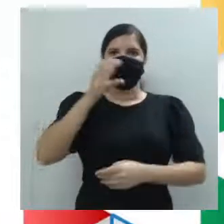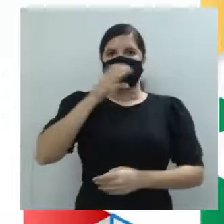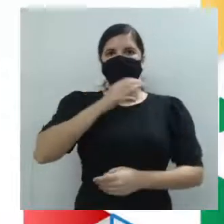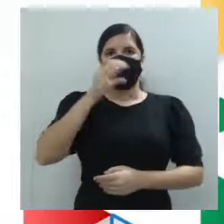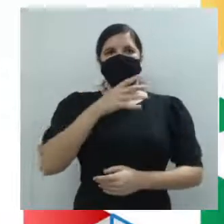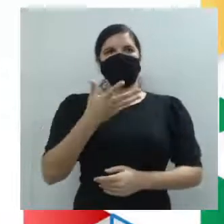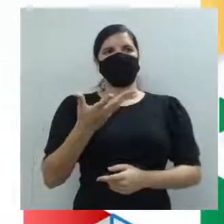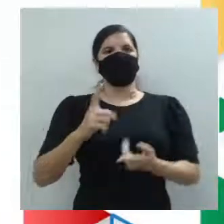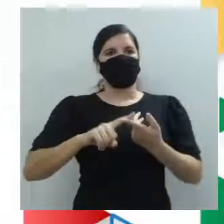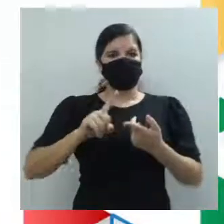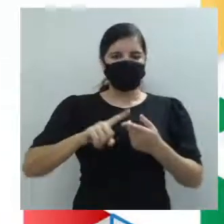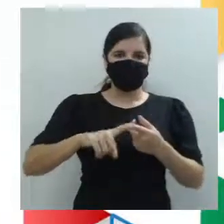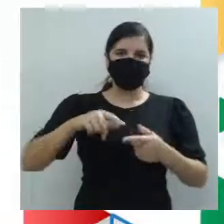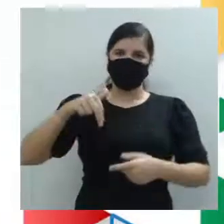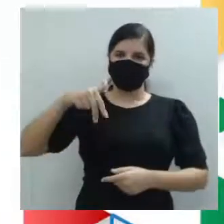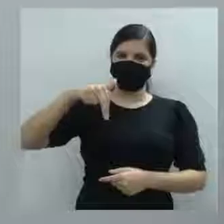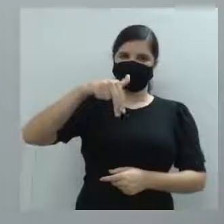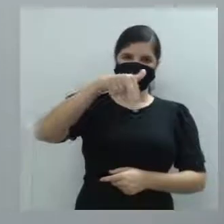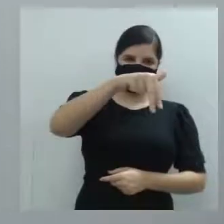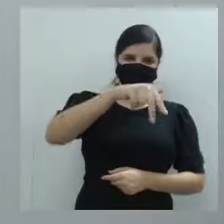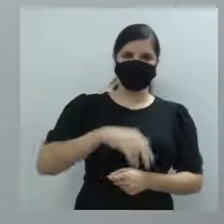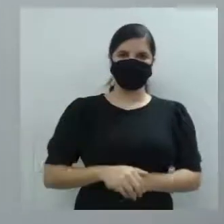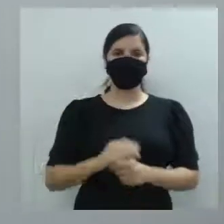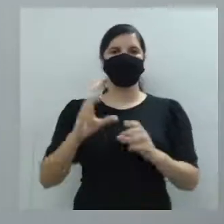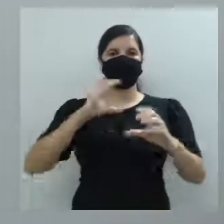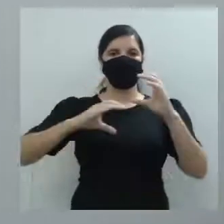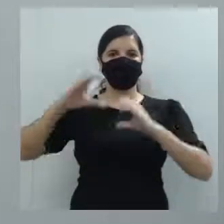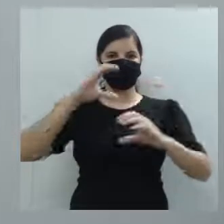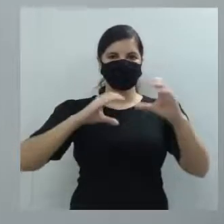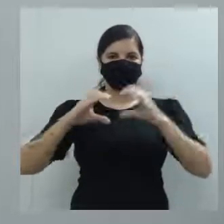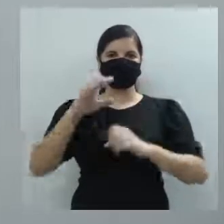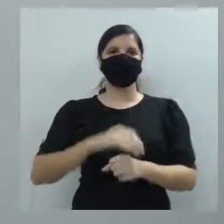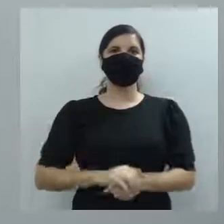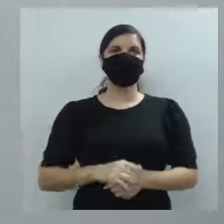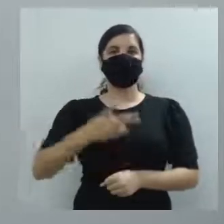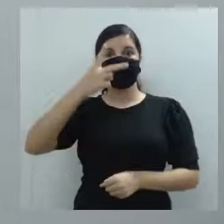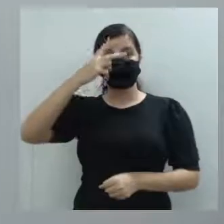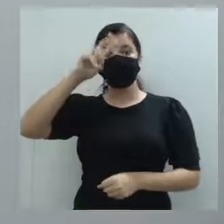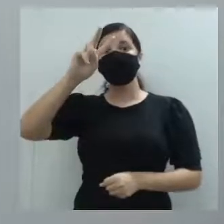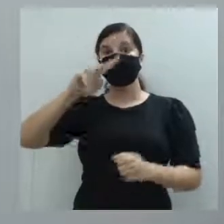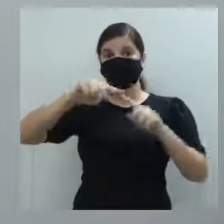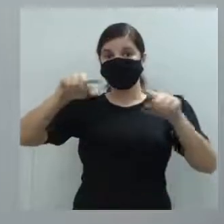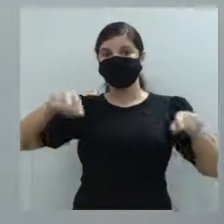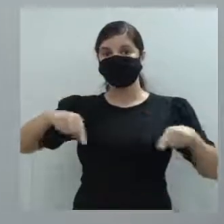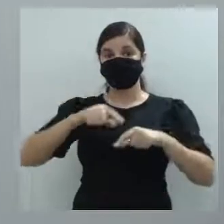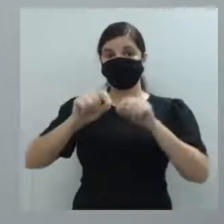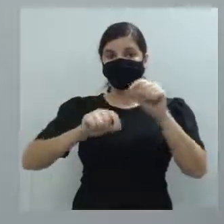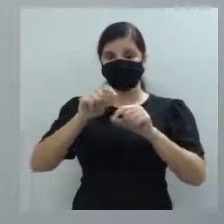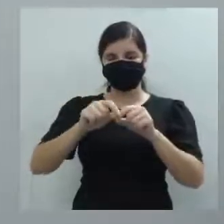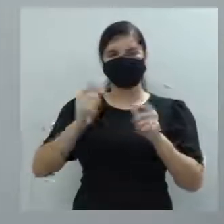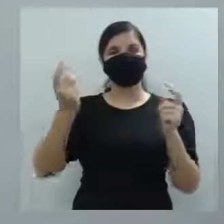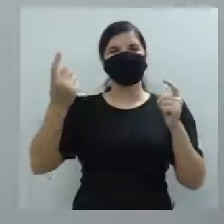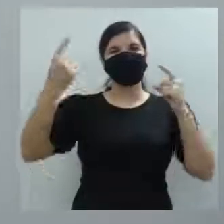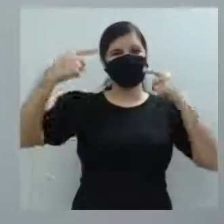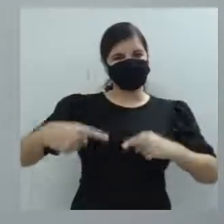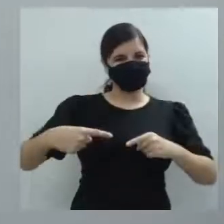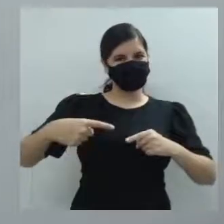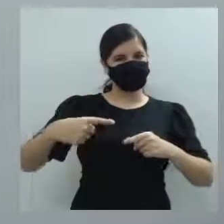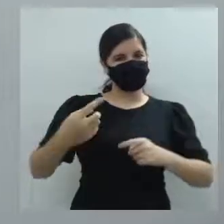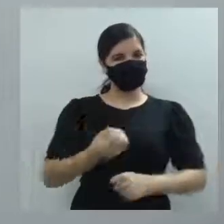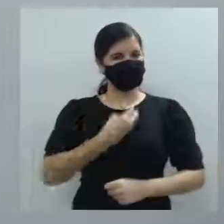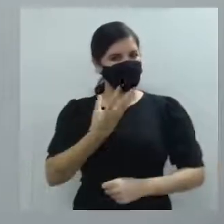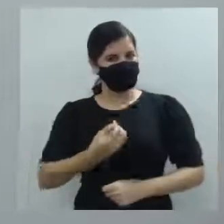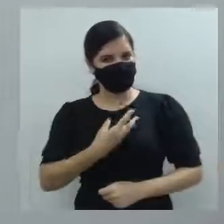mesmo a forma como andamos enquanto nos comunicamos. E lembrar, em sala de aula, tentem um desafio,